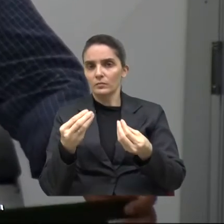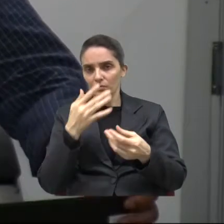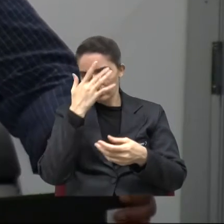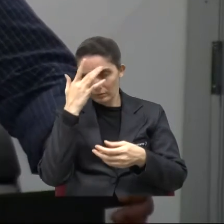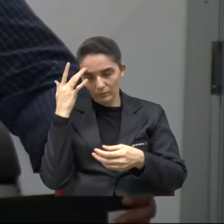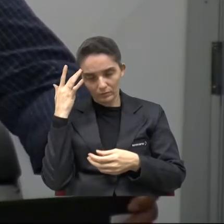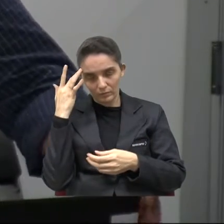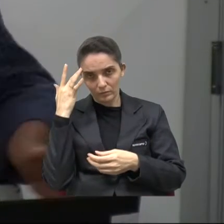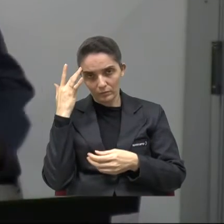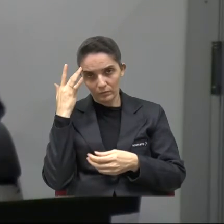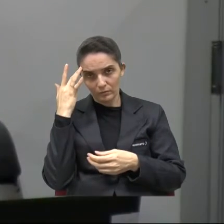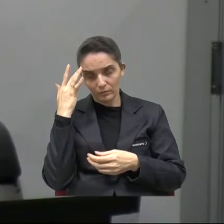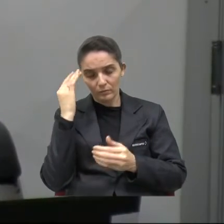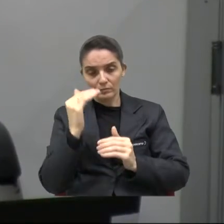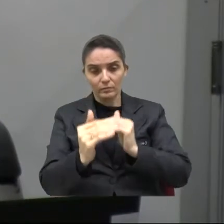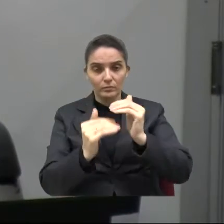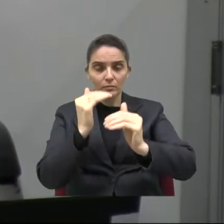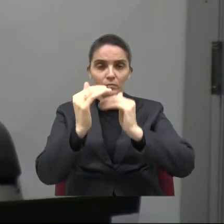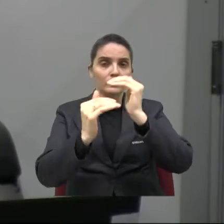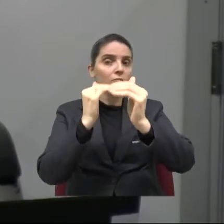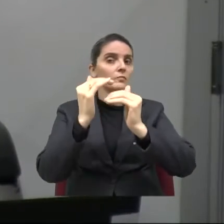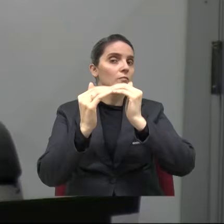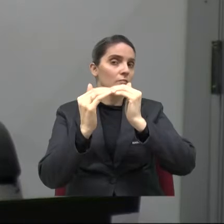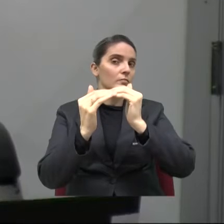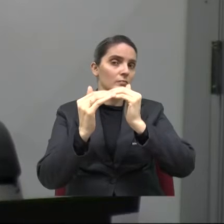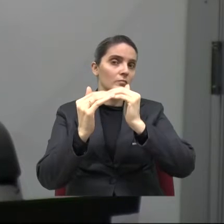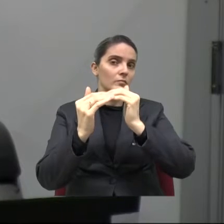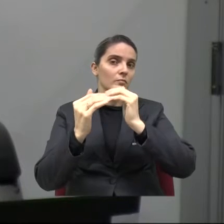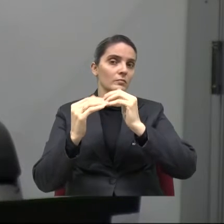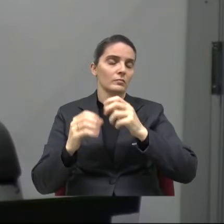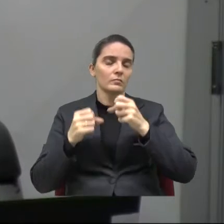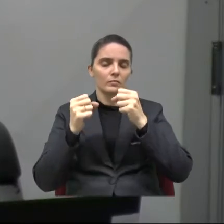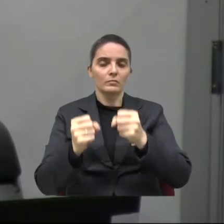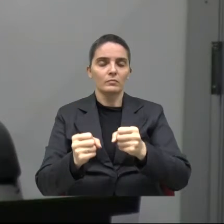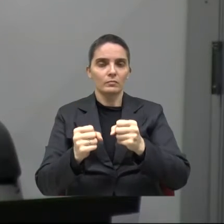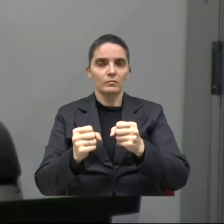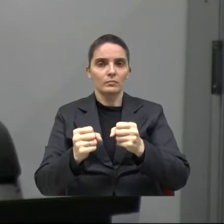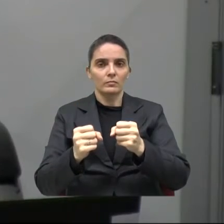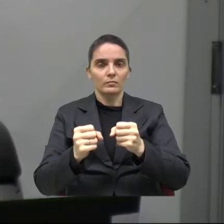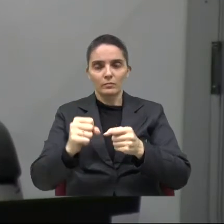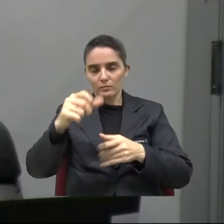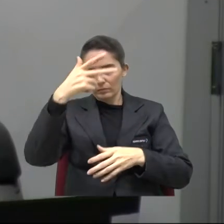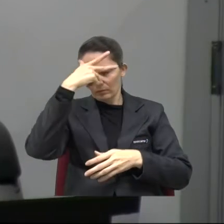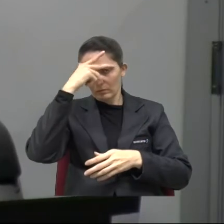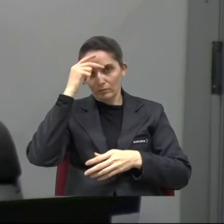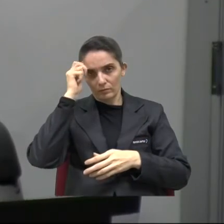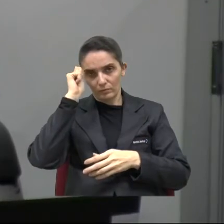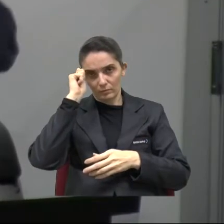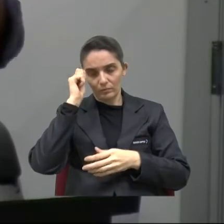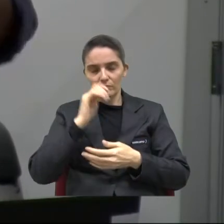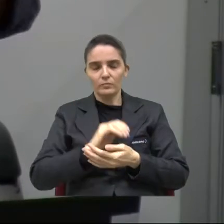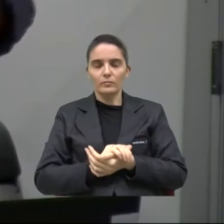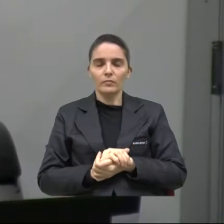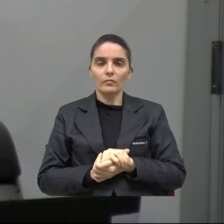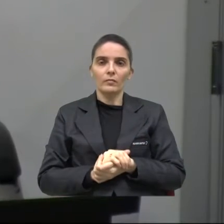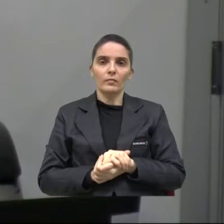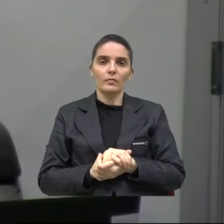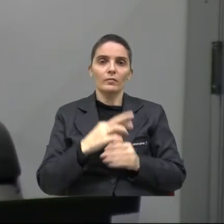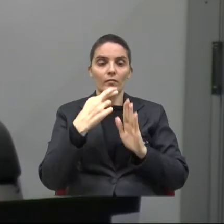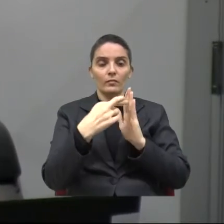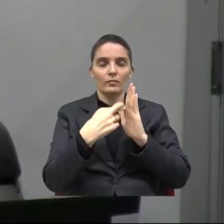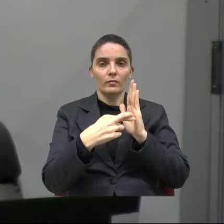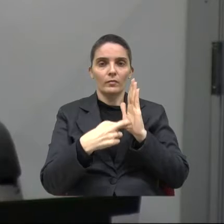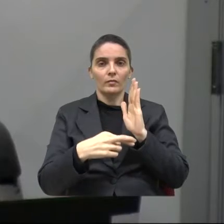pessoas e tem avançado muito bem no Poder Executivo essa situação de regularização em detrimento da